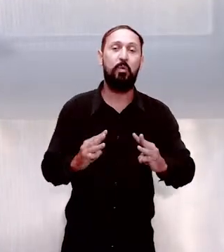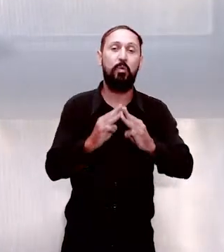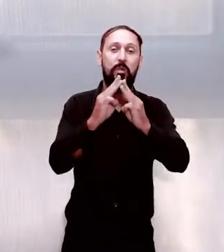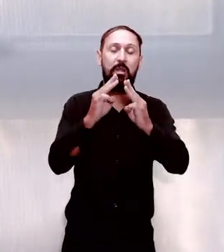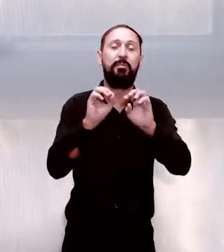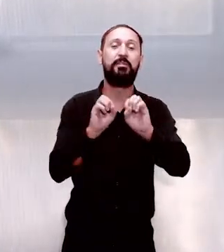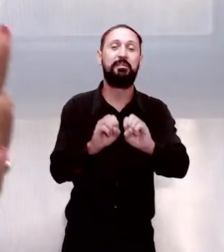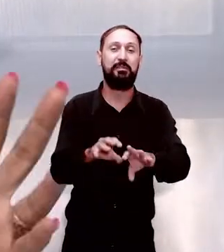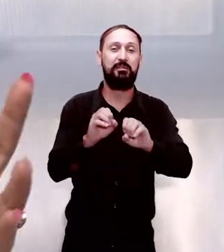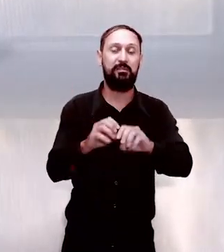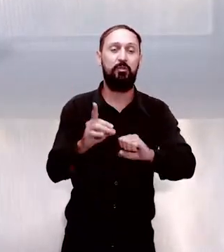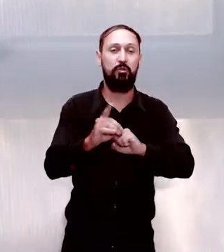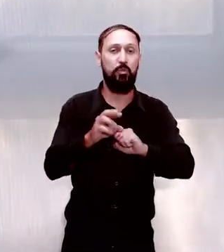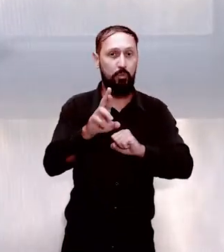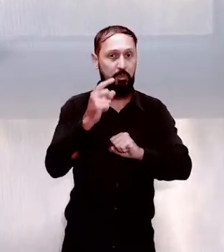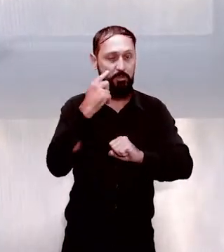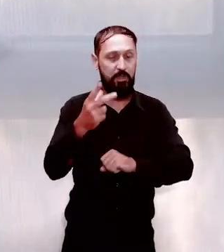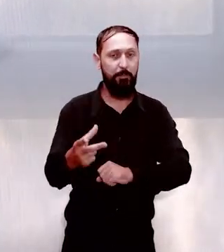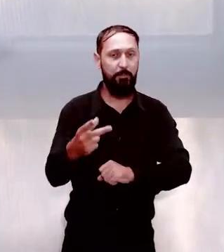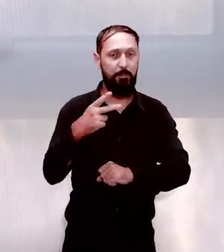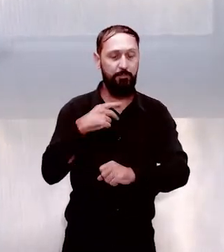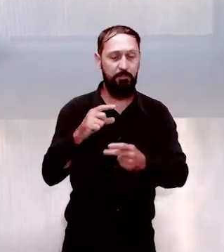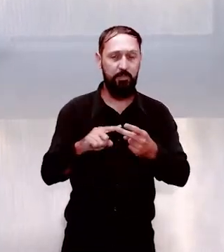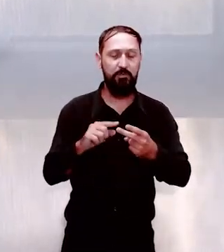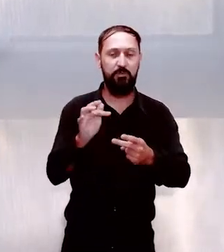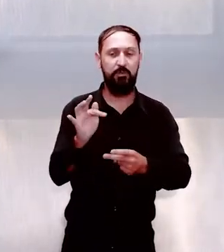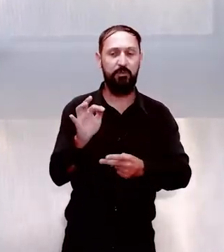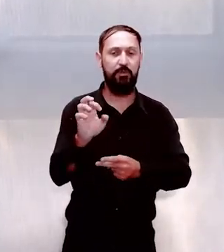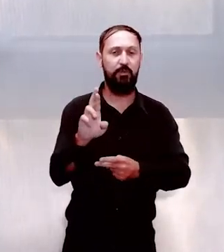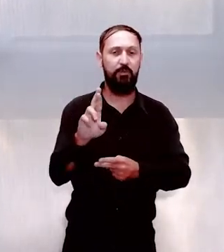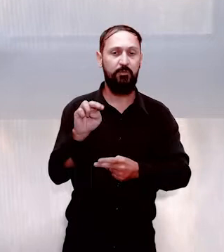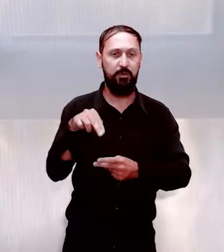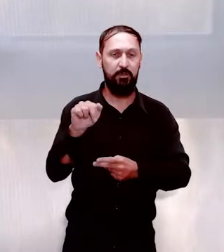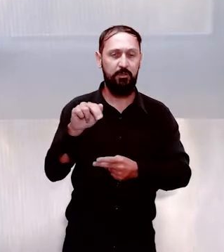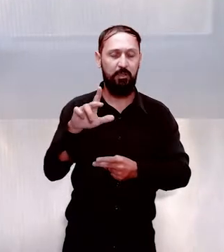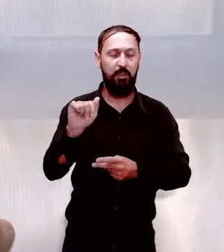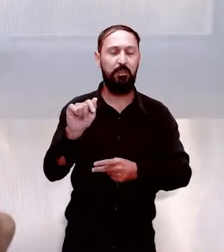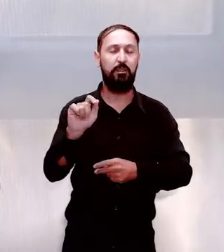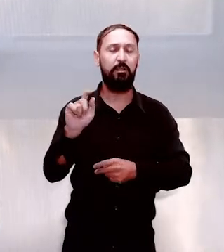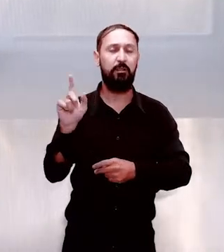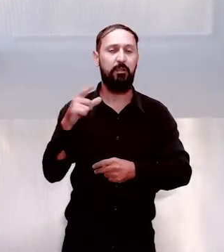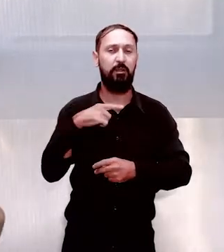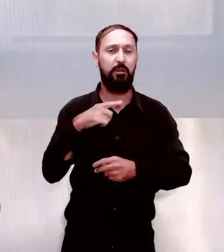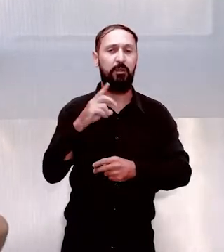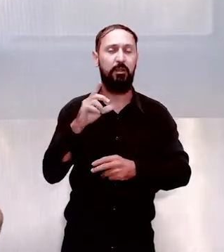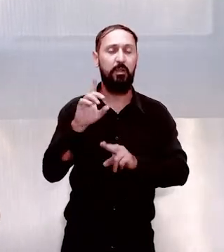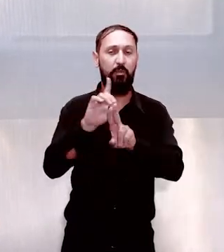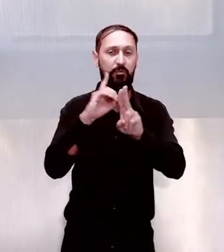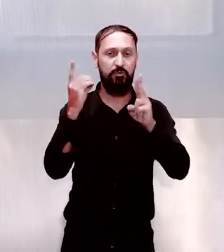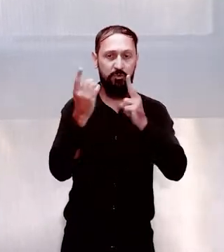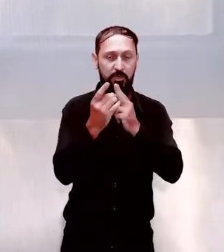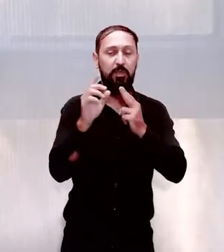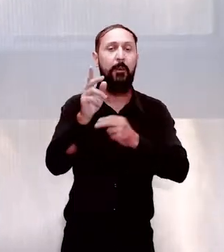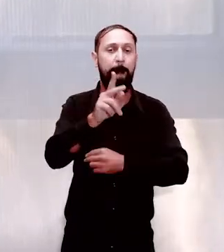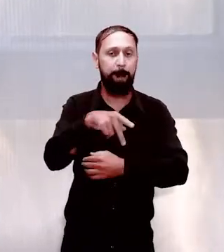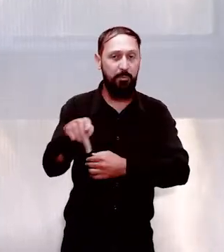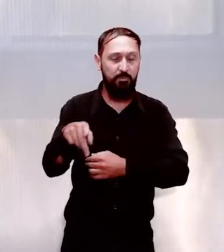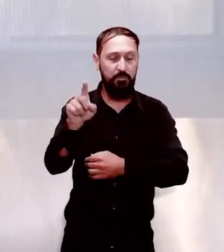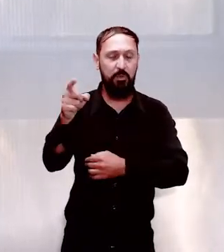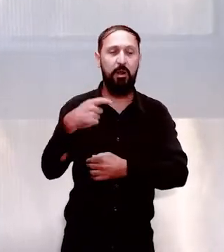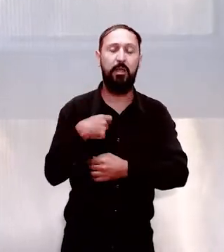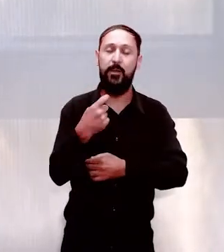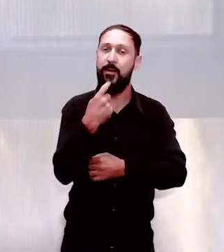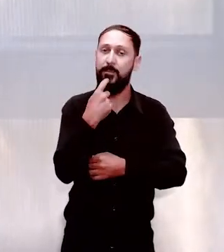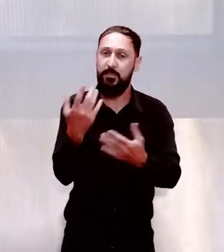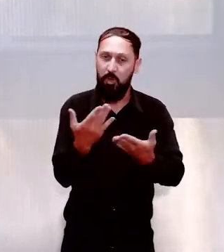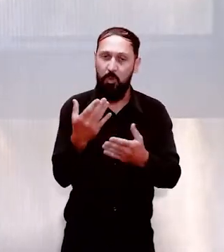ali na Uniderp. Estou falando de uma particular. Tive a Fernanda, na Federal da Grande Dourados, que hoje é professora em